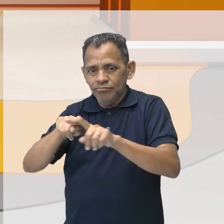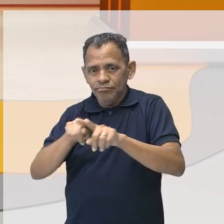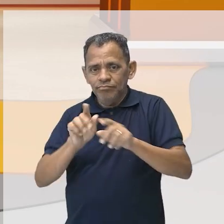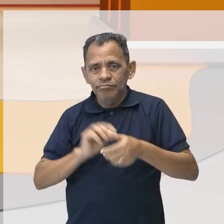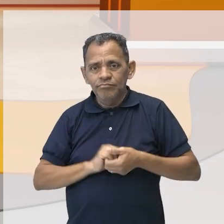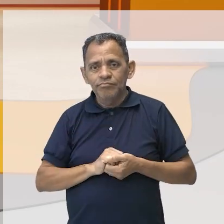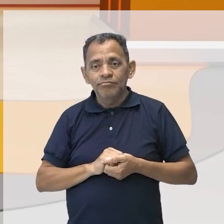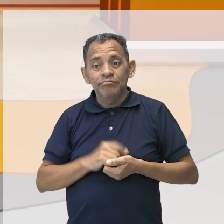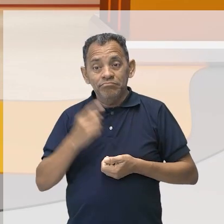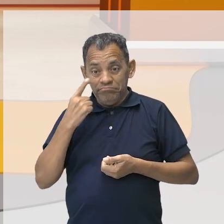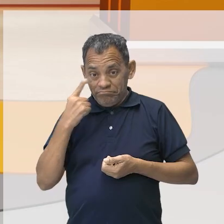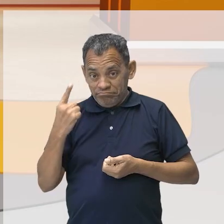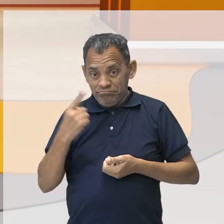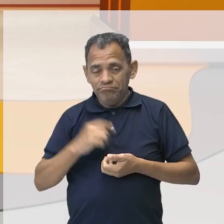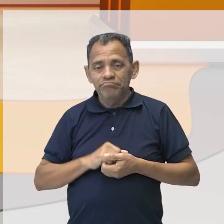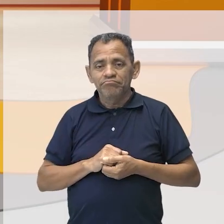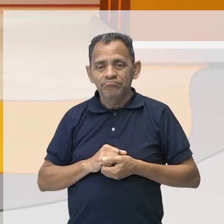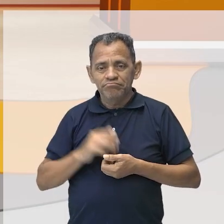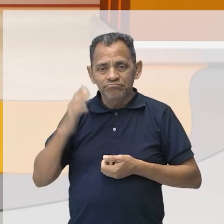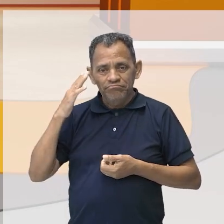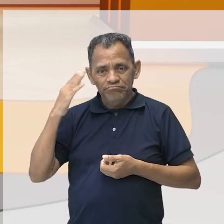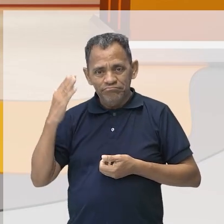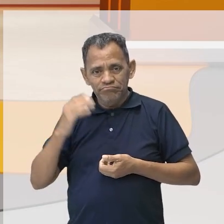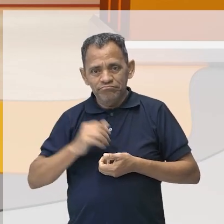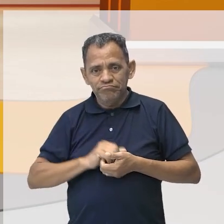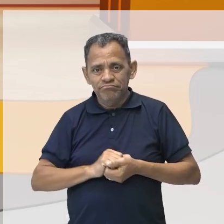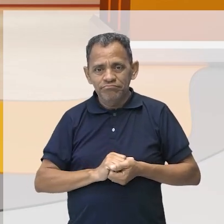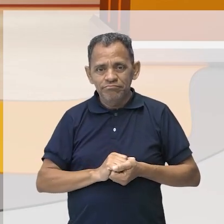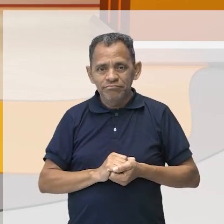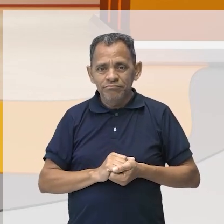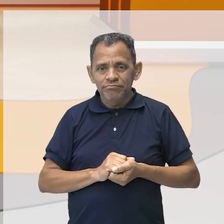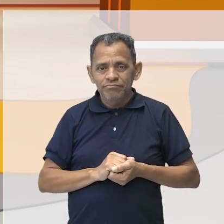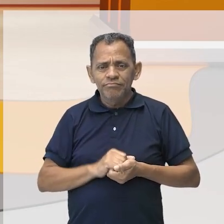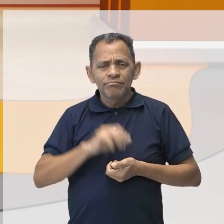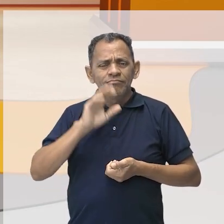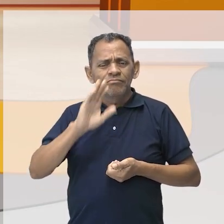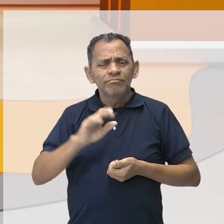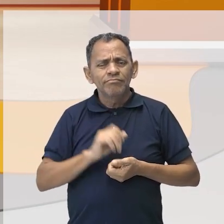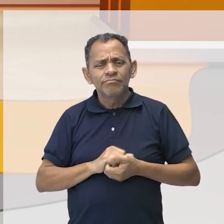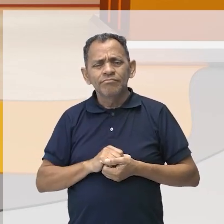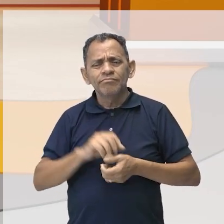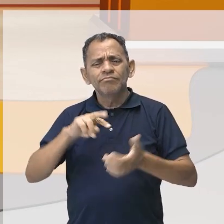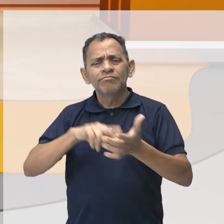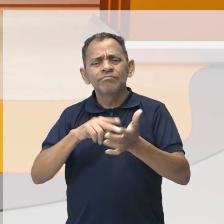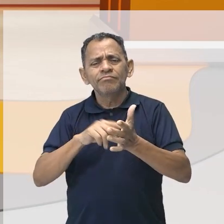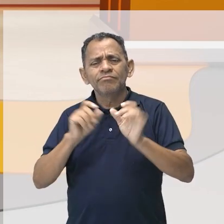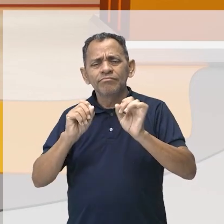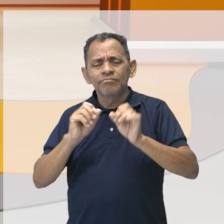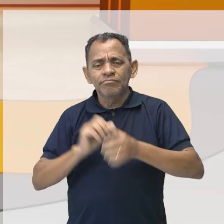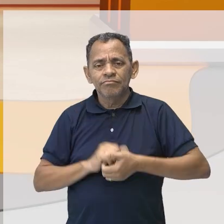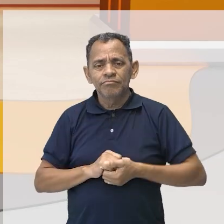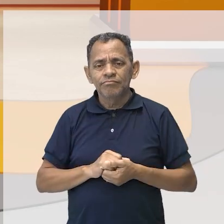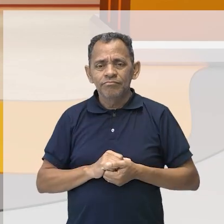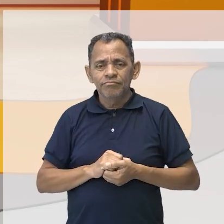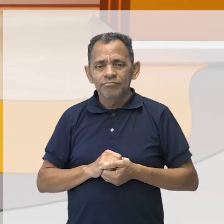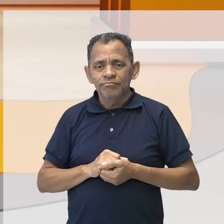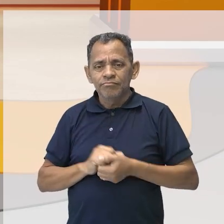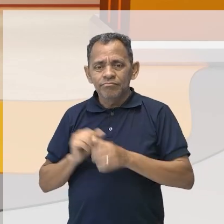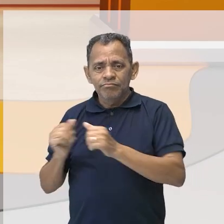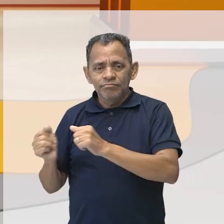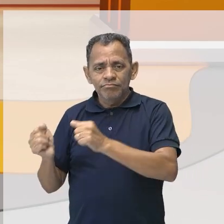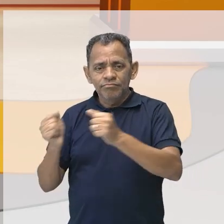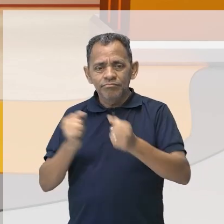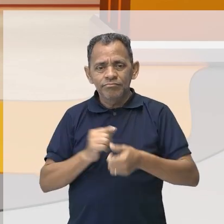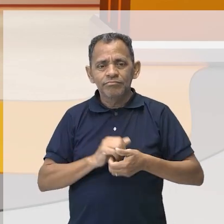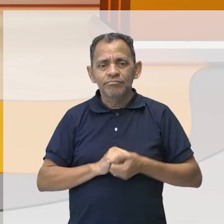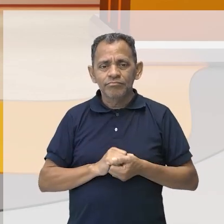Olha só, tá vendo essa situação? Mas o que é uma potência hegemônica, né? Professora, uma